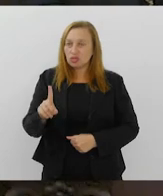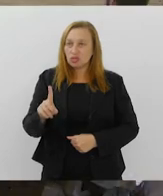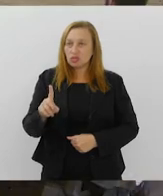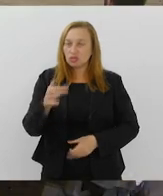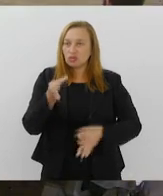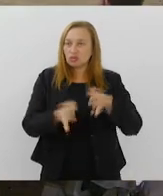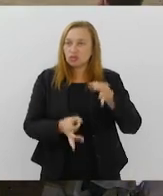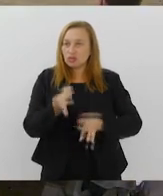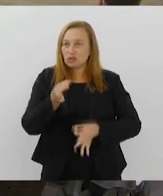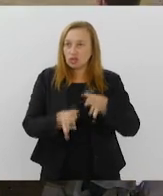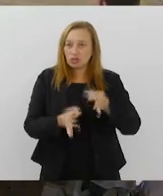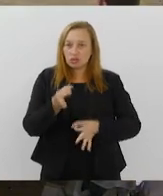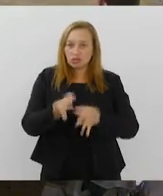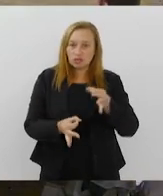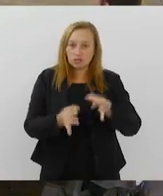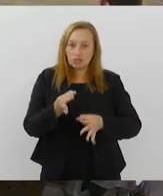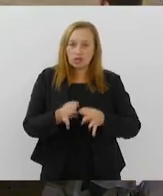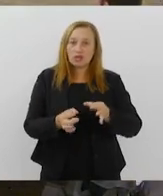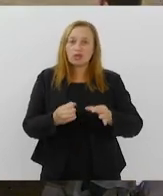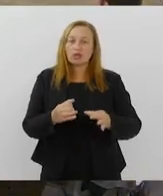bem-vindo ao Rio de Janeiro, doutor.